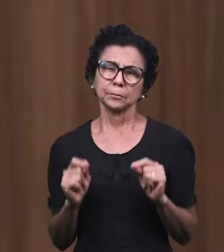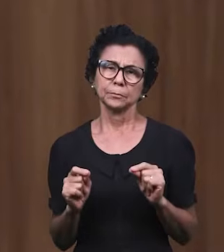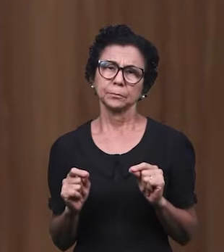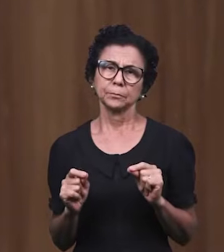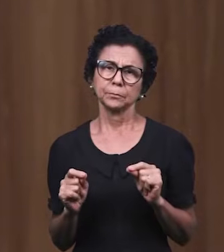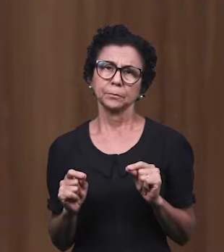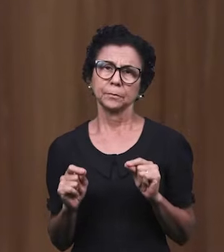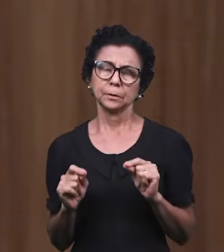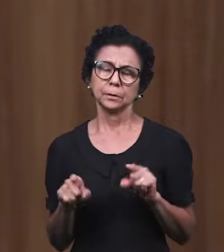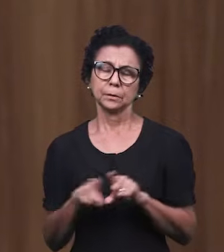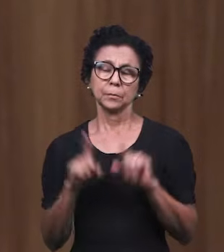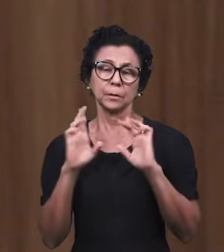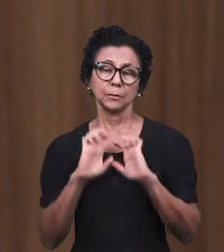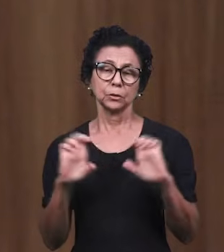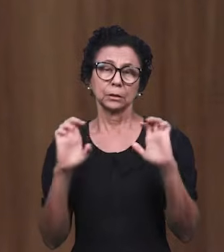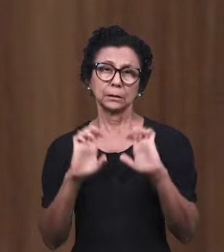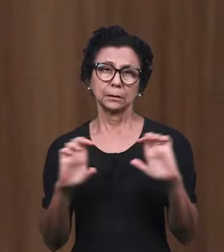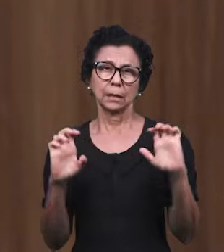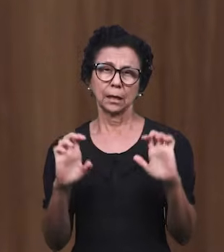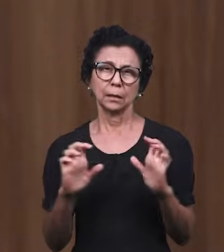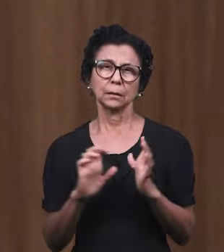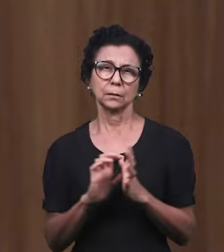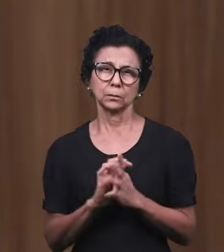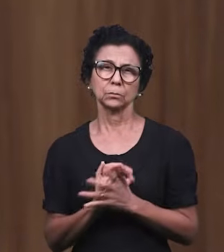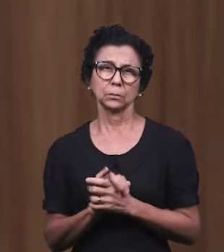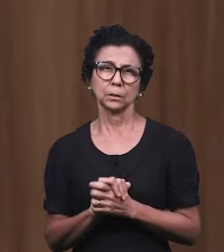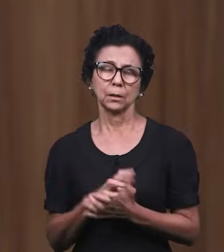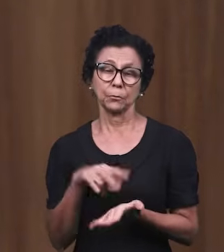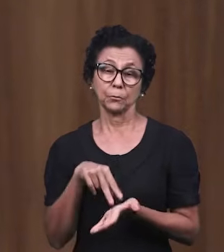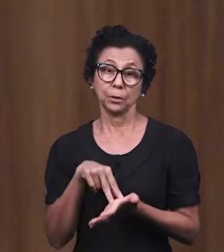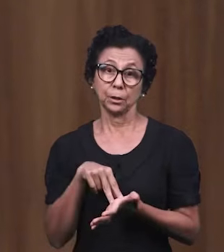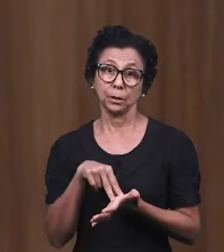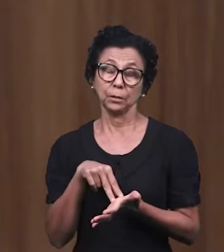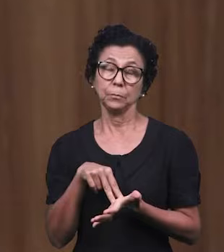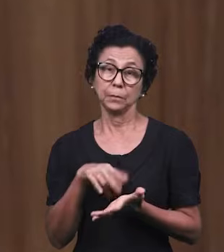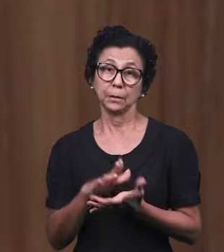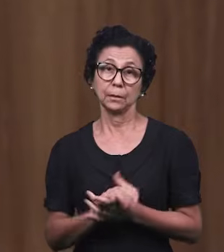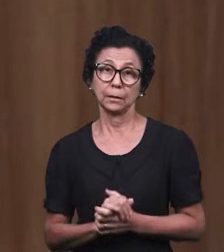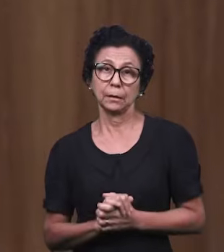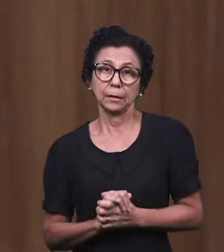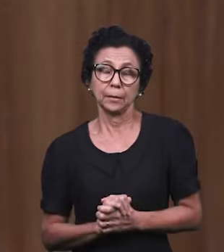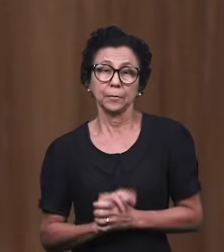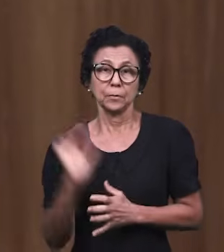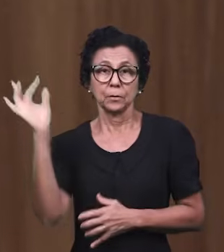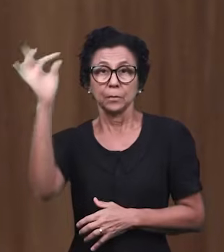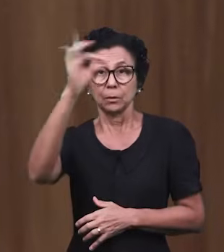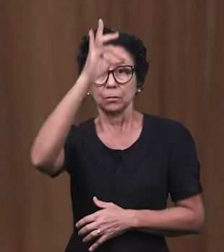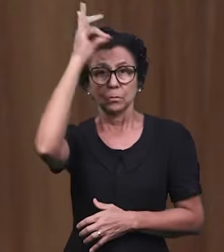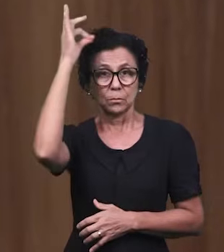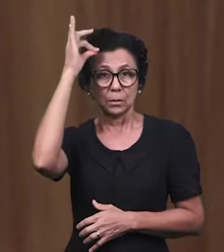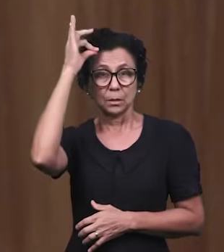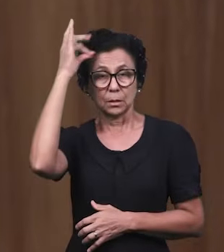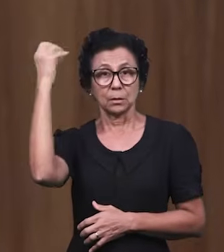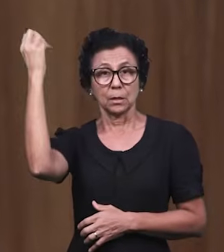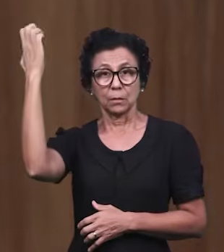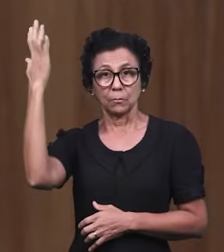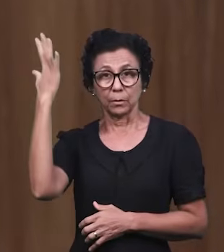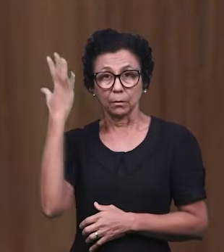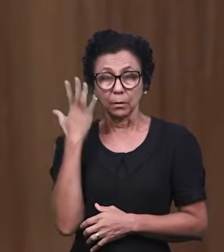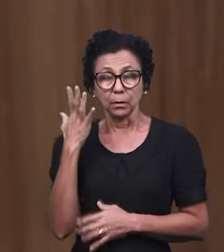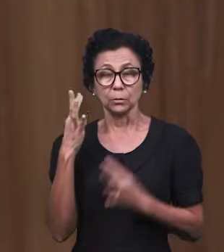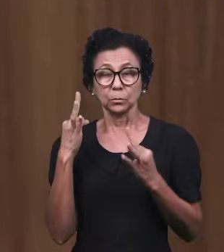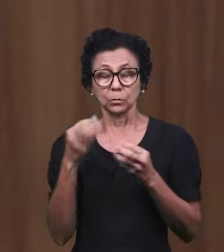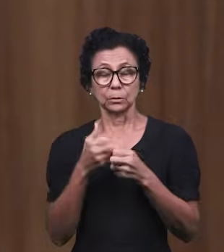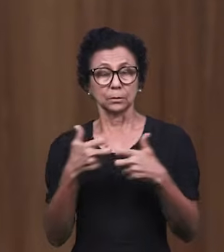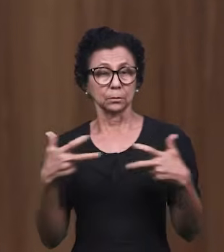O Evangelho estava bem centrado, a palavra era viva, porque o Espírito Santo estava já revelando todas